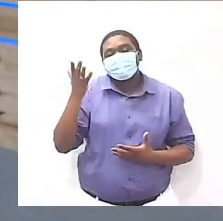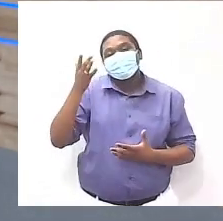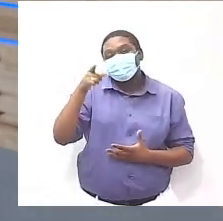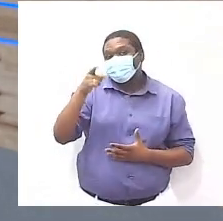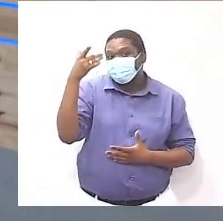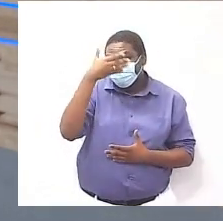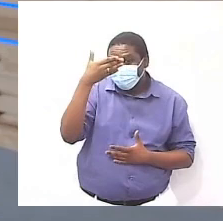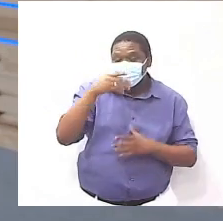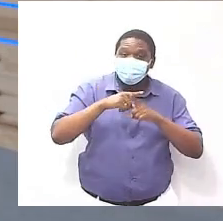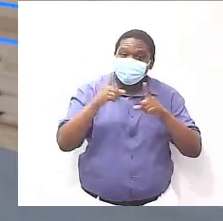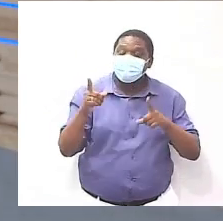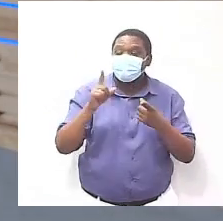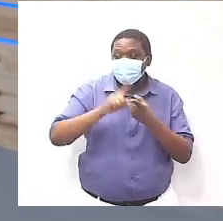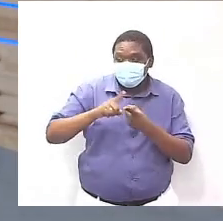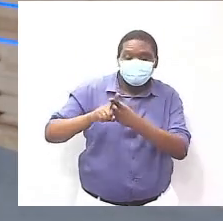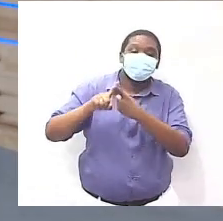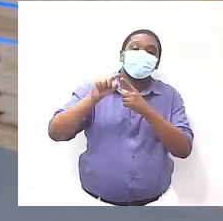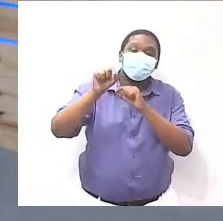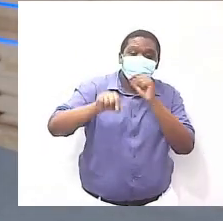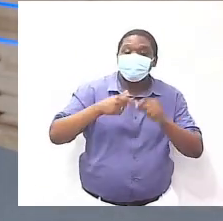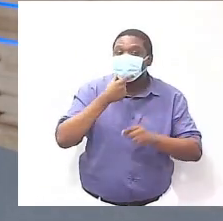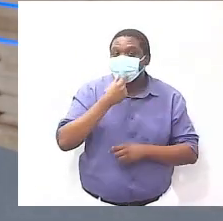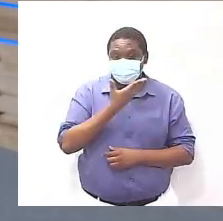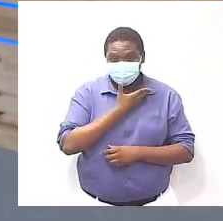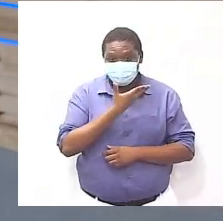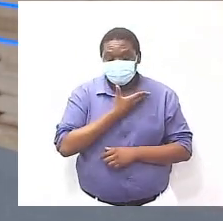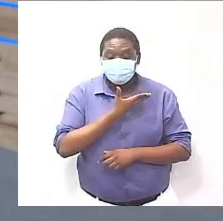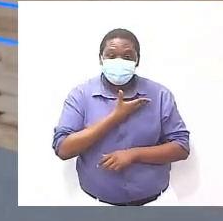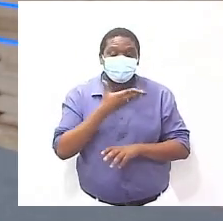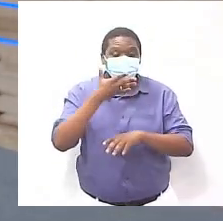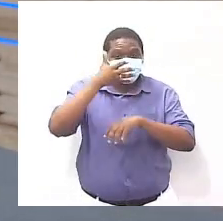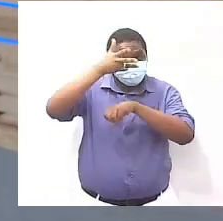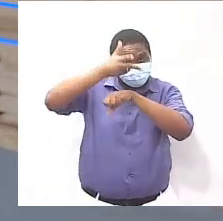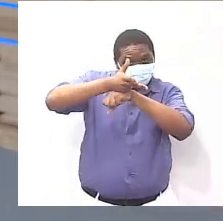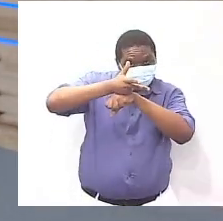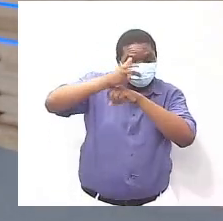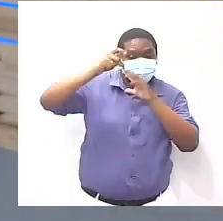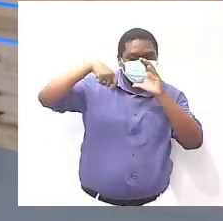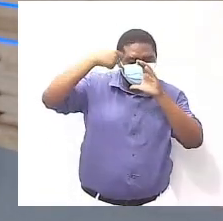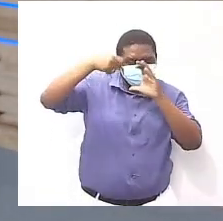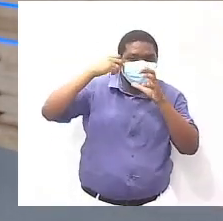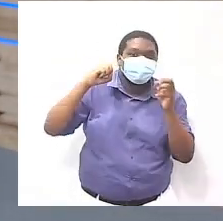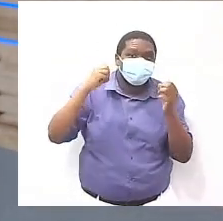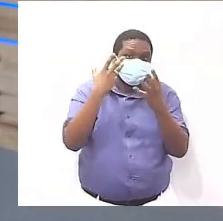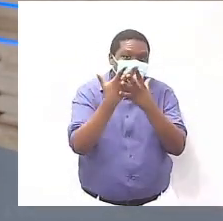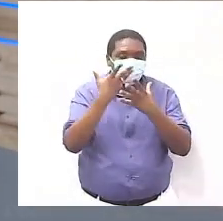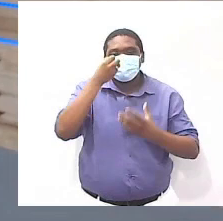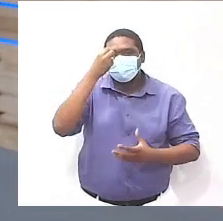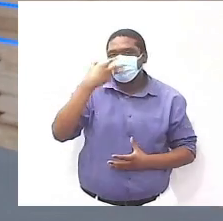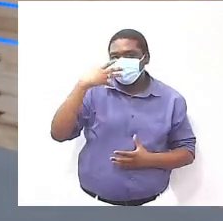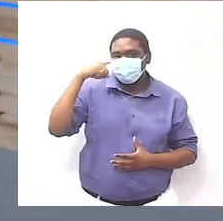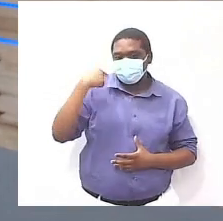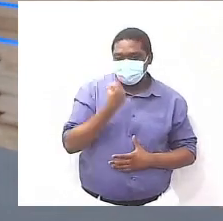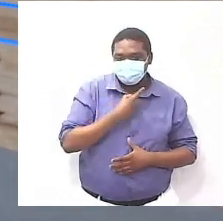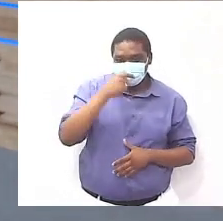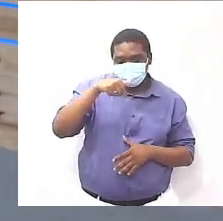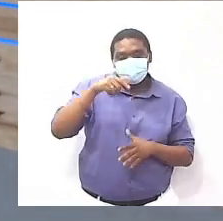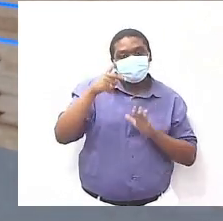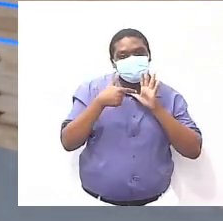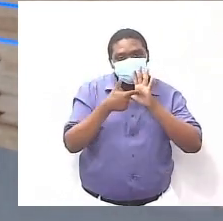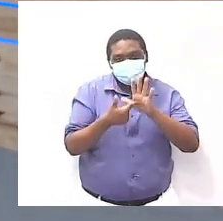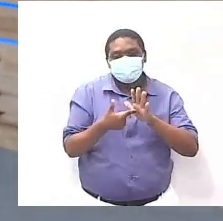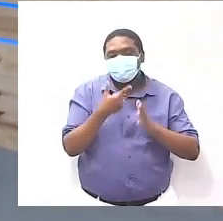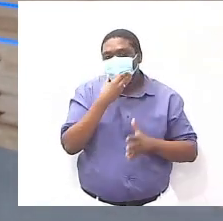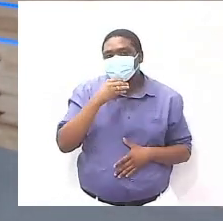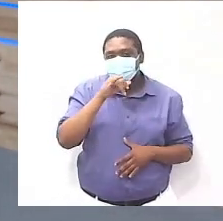visualizando, mas quem está conosco é o nosso grande parceiro. Tá fazendo uns slides muito massas pra gente apresentar, que é o Jonathan, tá bom? Tá aí